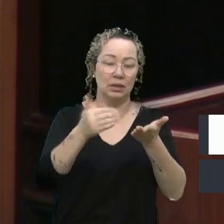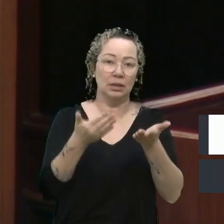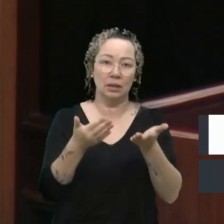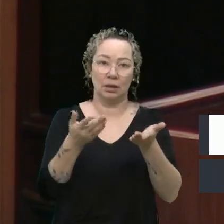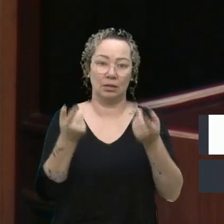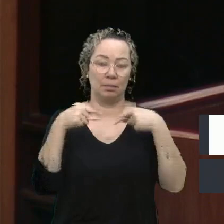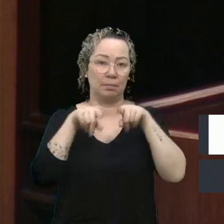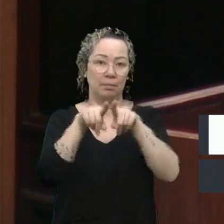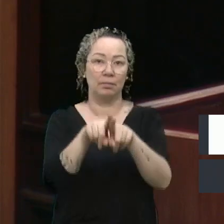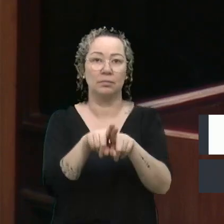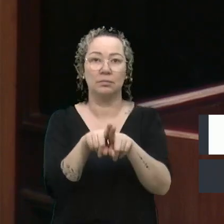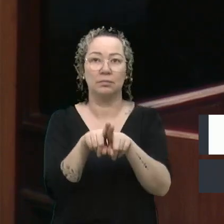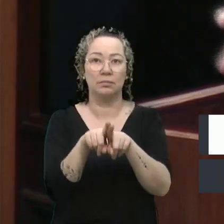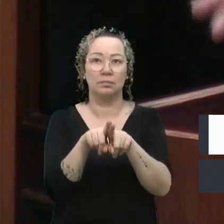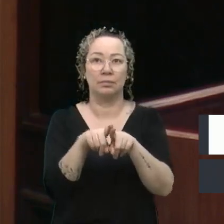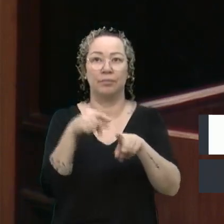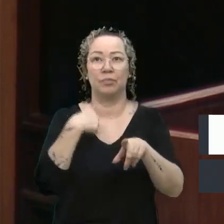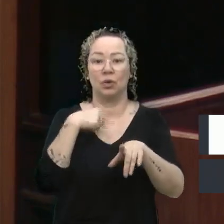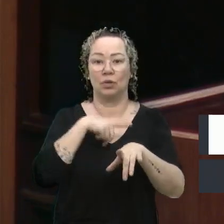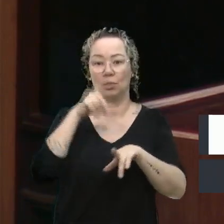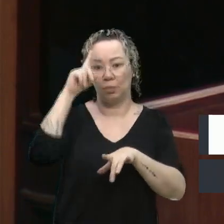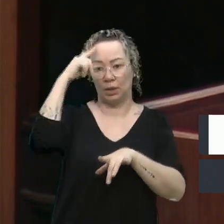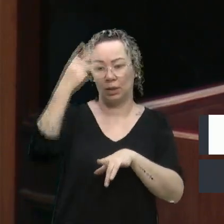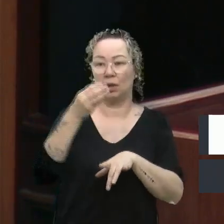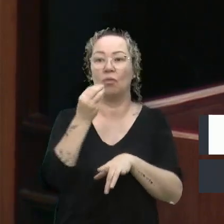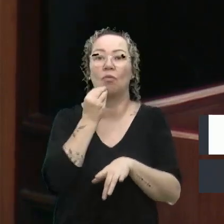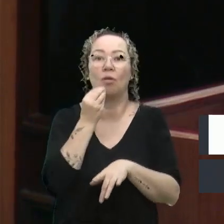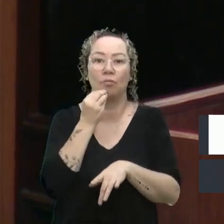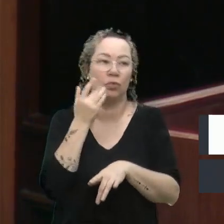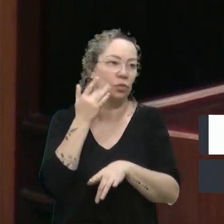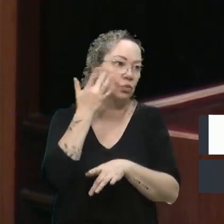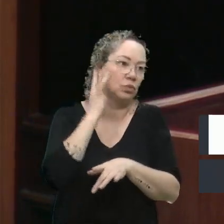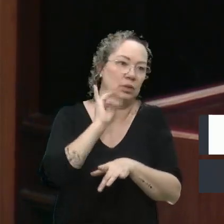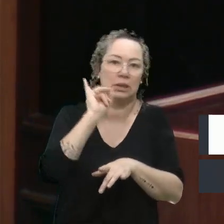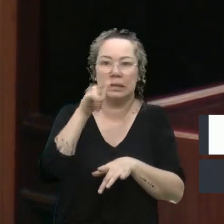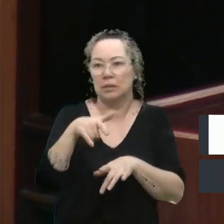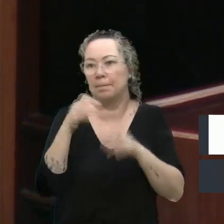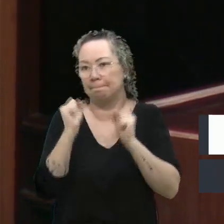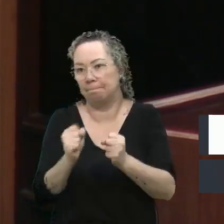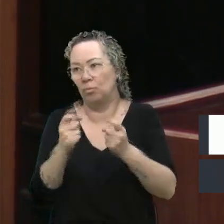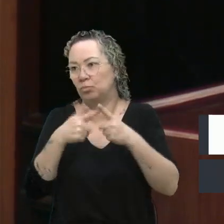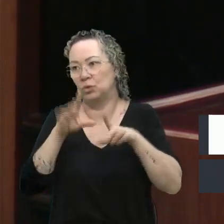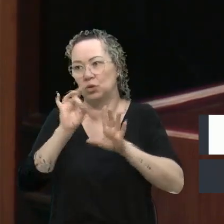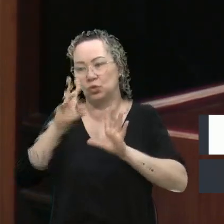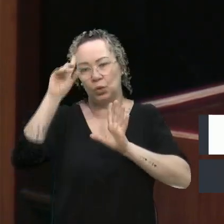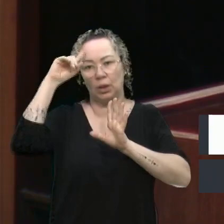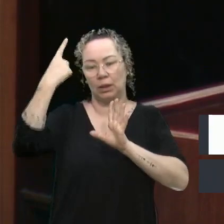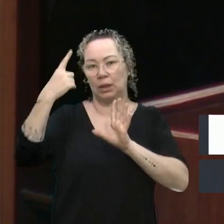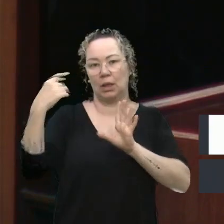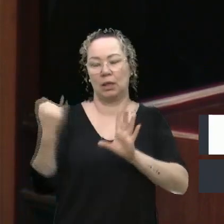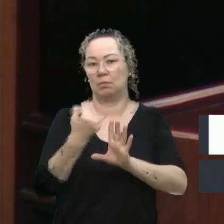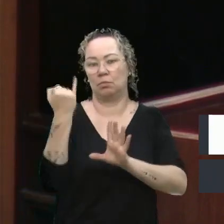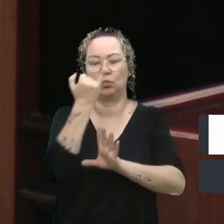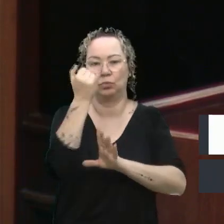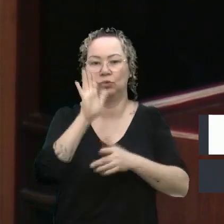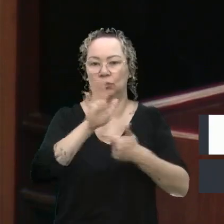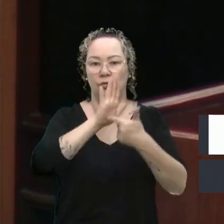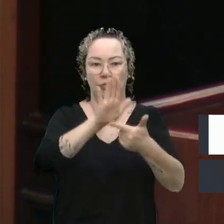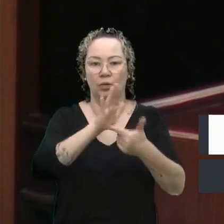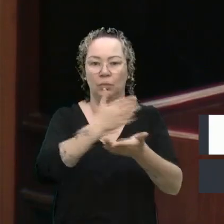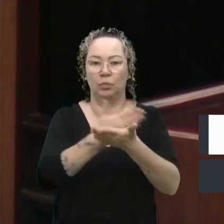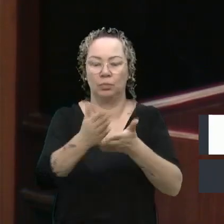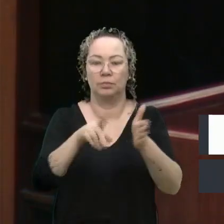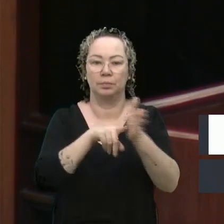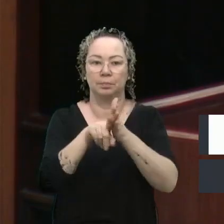eu teria uma ideia, que é óbvio que eu não sei se ela é viável, mas a gente tem que levantar essas ideias para a gente poder ter os estudos, que